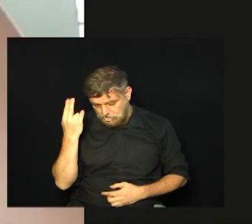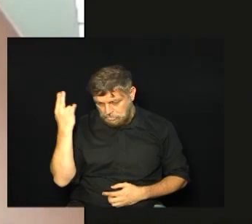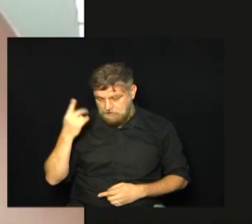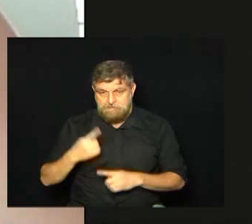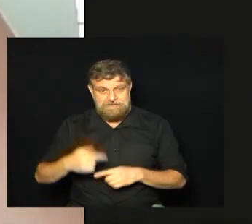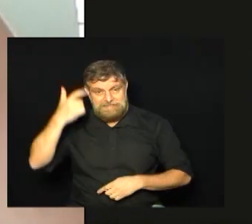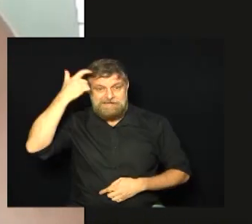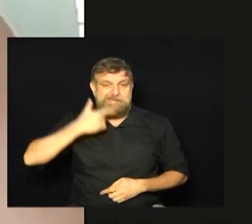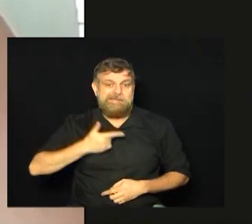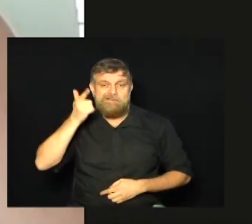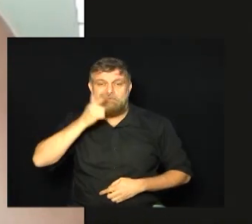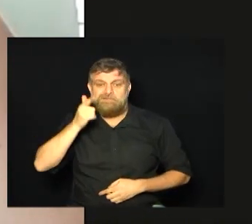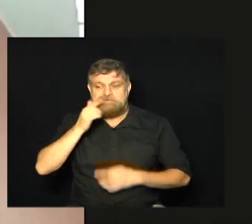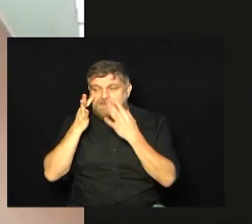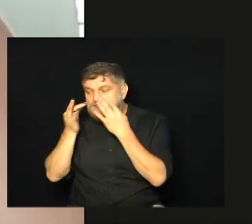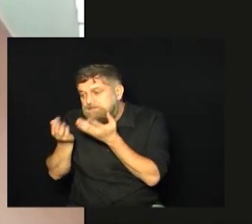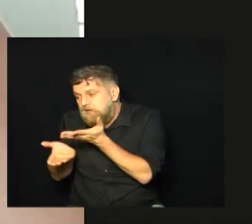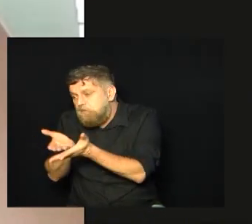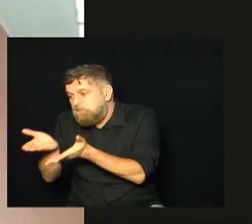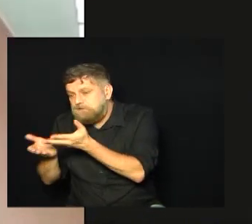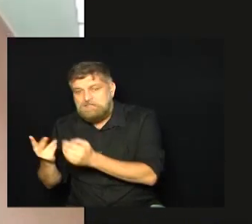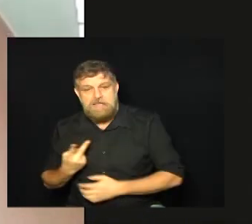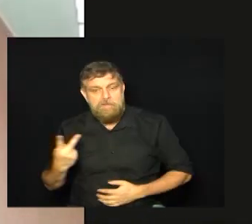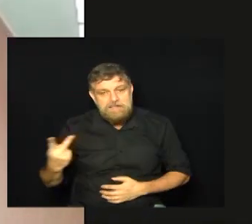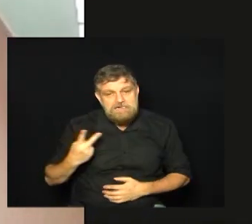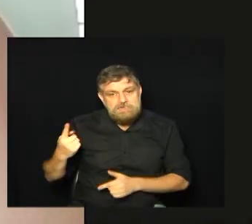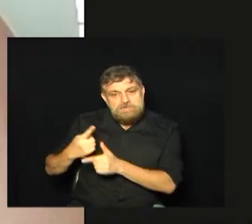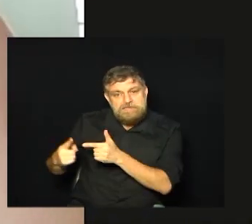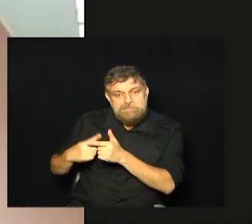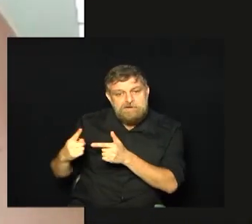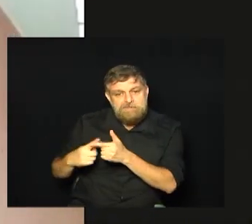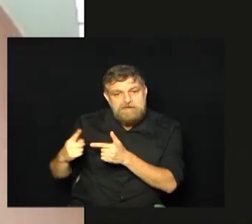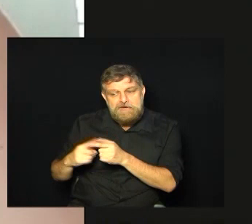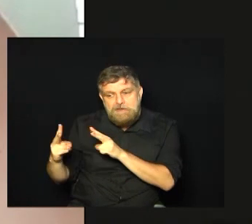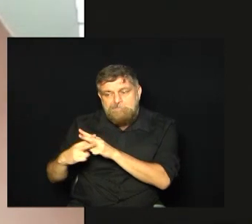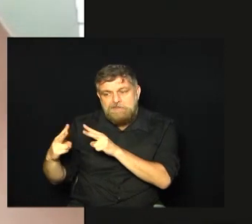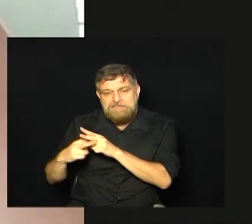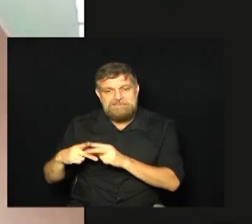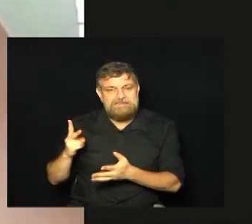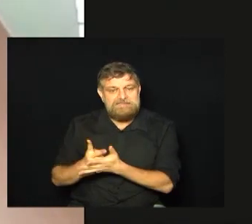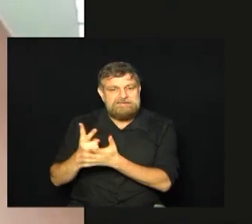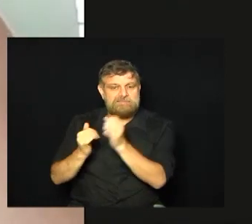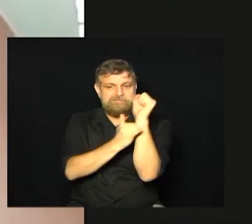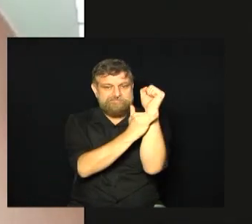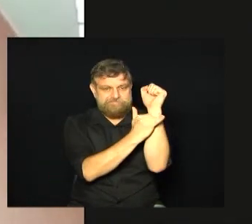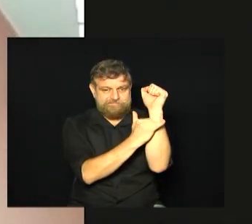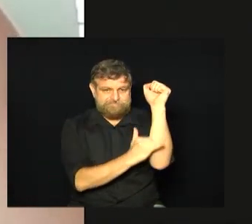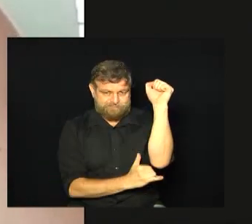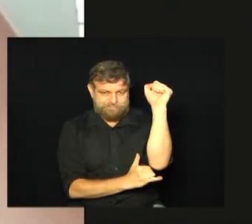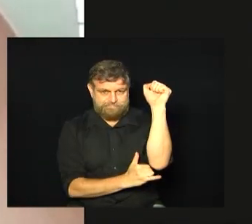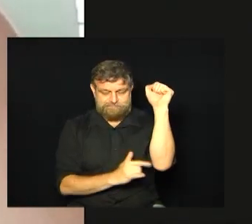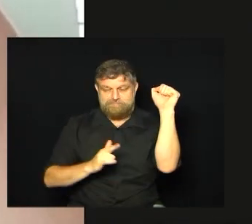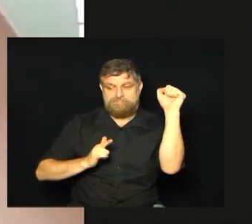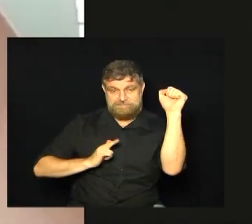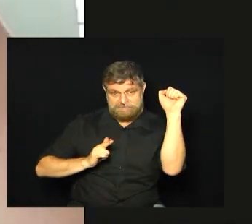eu não consigo dar atenção, porque a gente não está bem, e acabam arrumando um monte de justificativas, né?